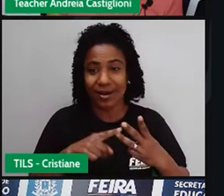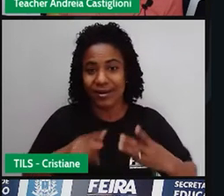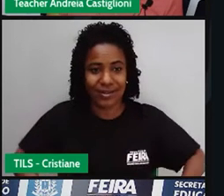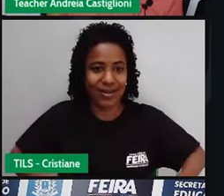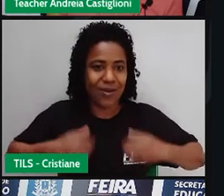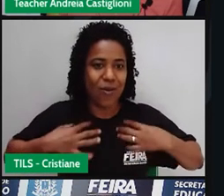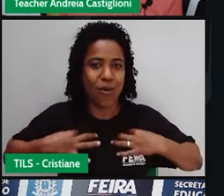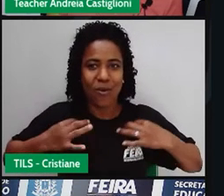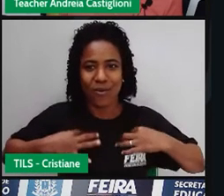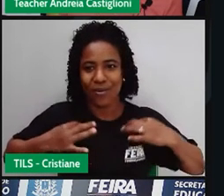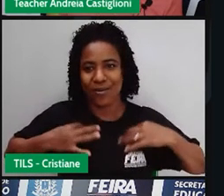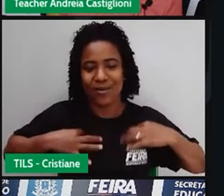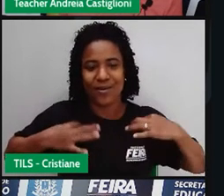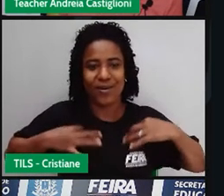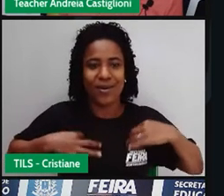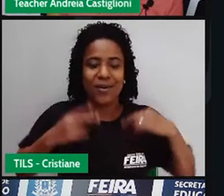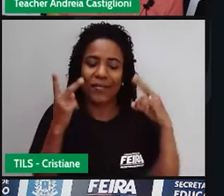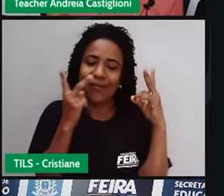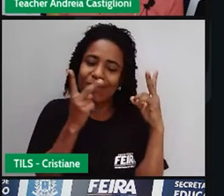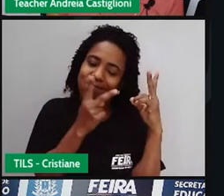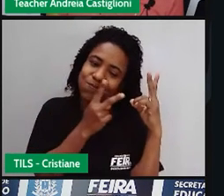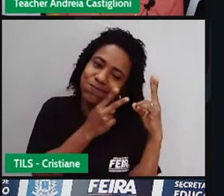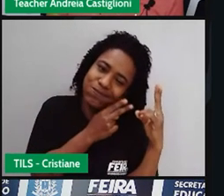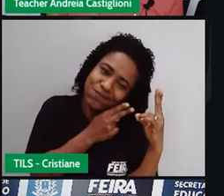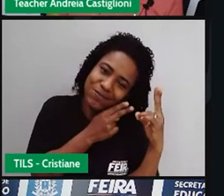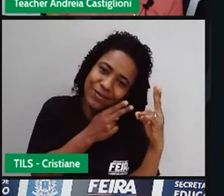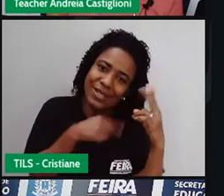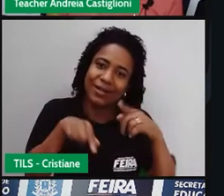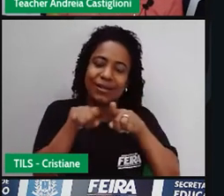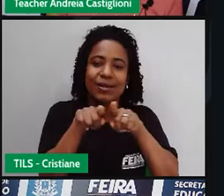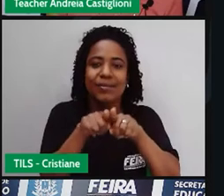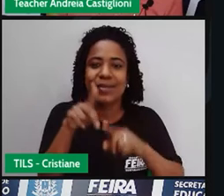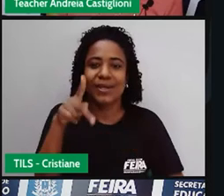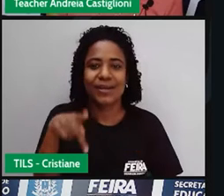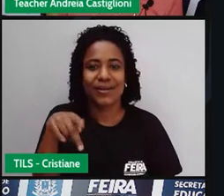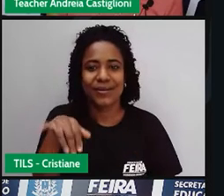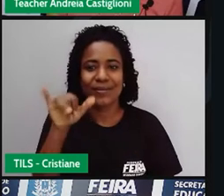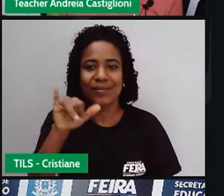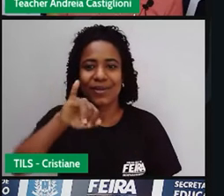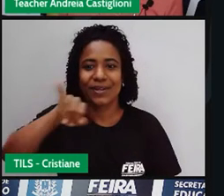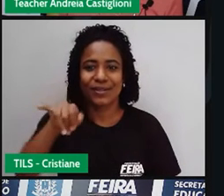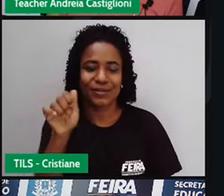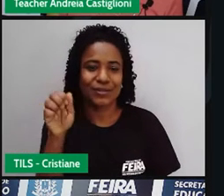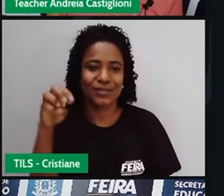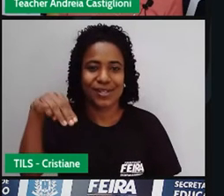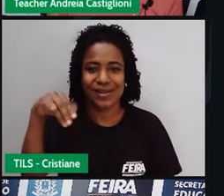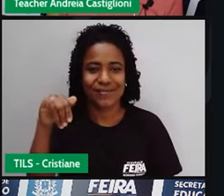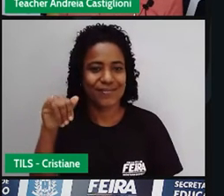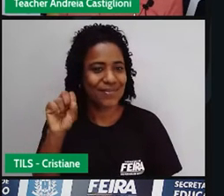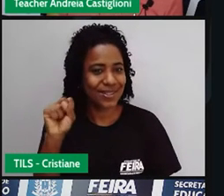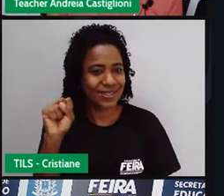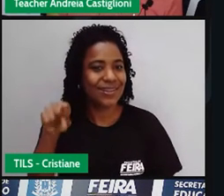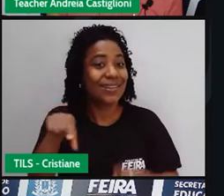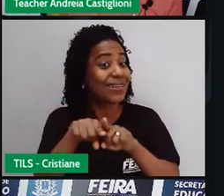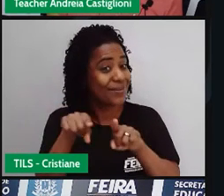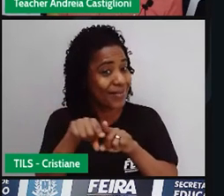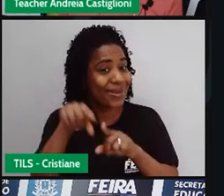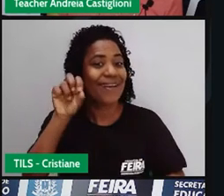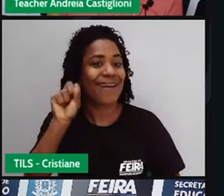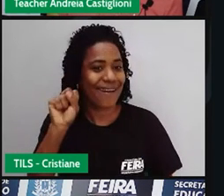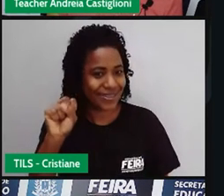também aparece no plural e quando formos usar também um calçado feminino